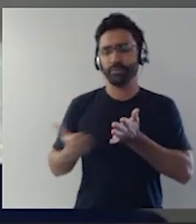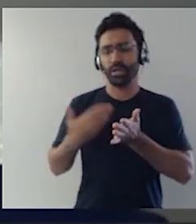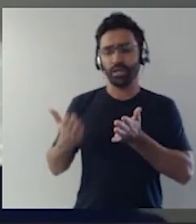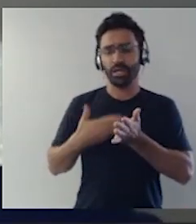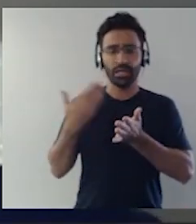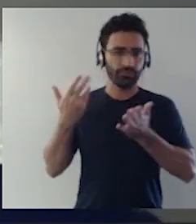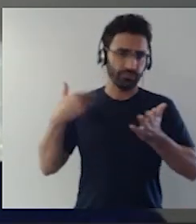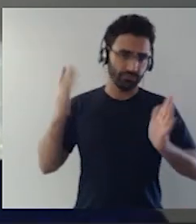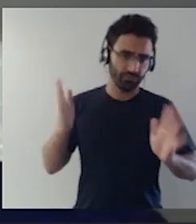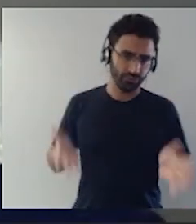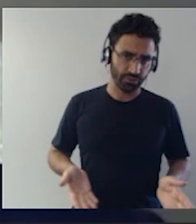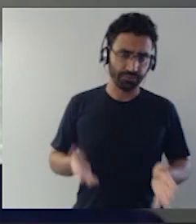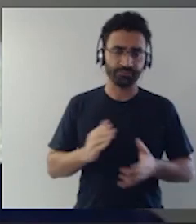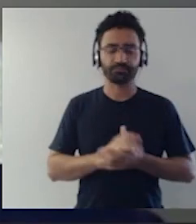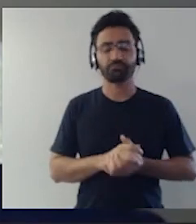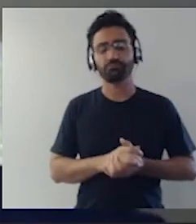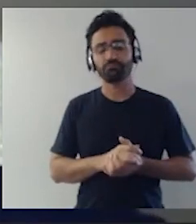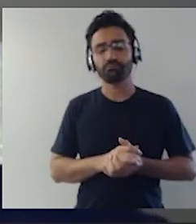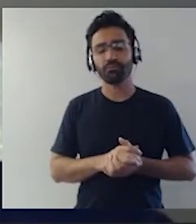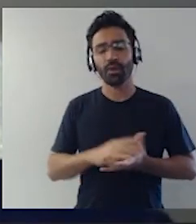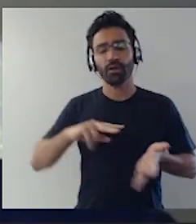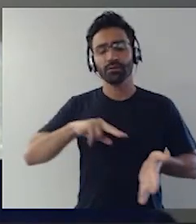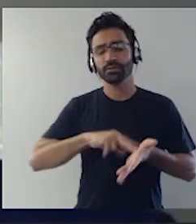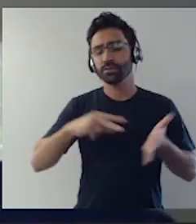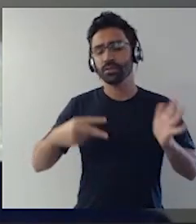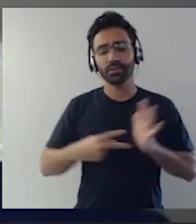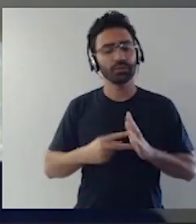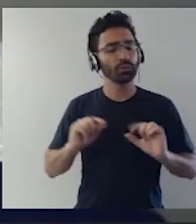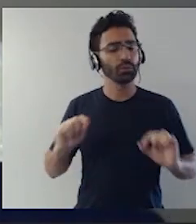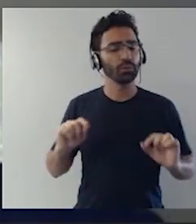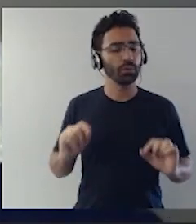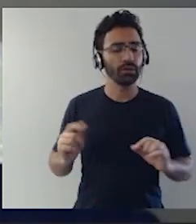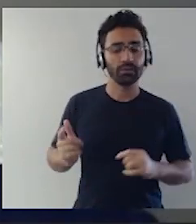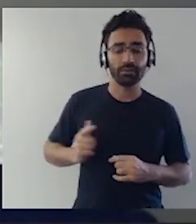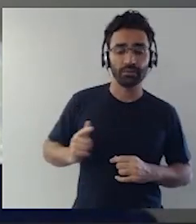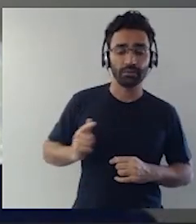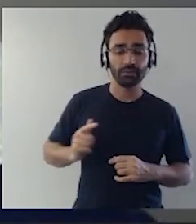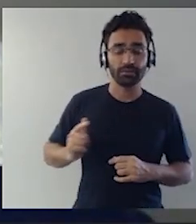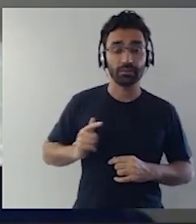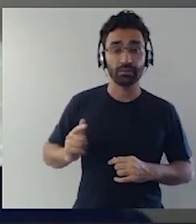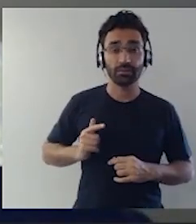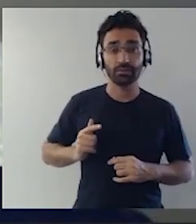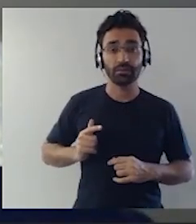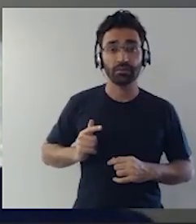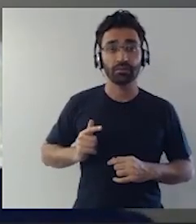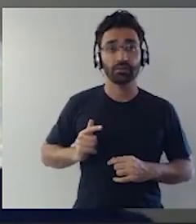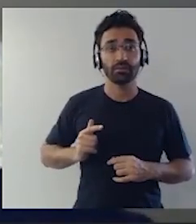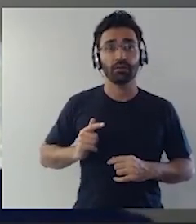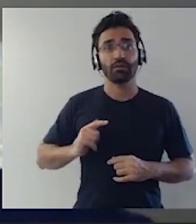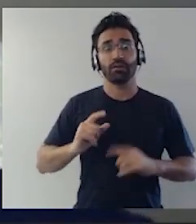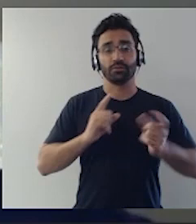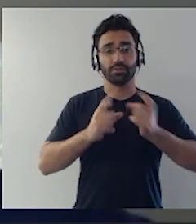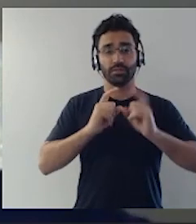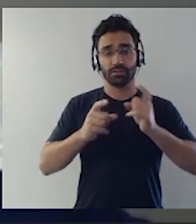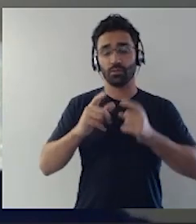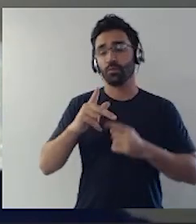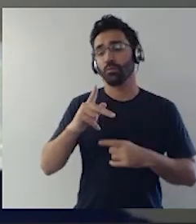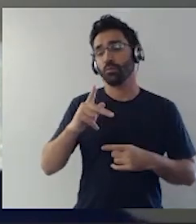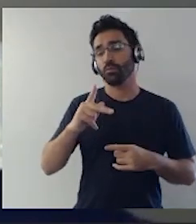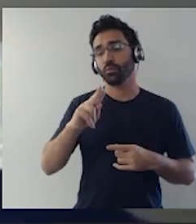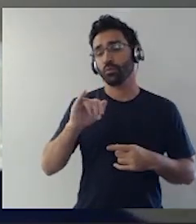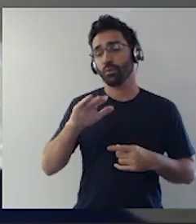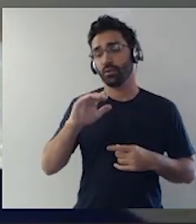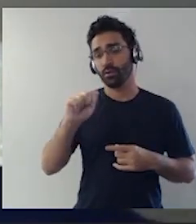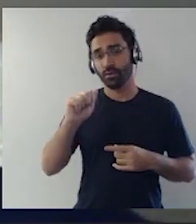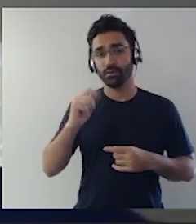improbidade administrativa, significa que há uma sobreposição do princípio da eficiência. A administração pública trabalha com níveis